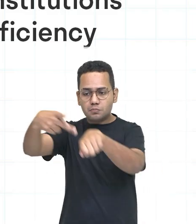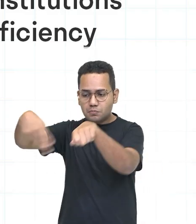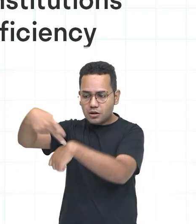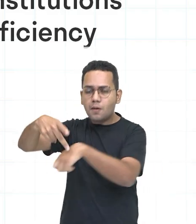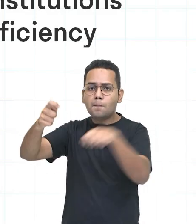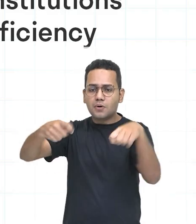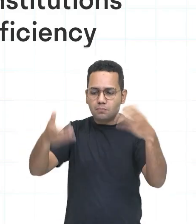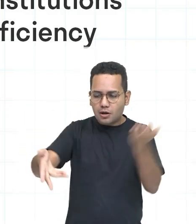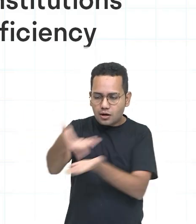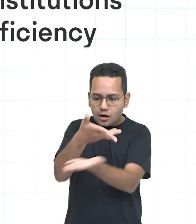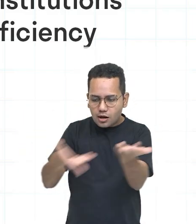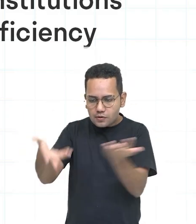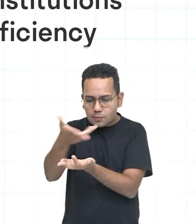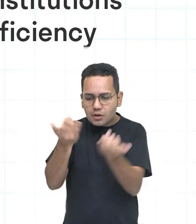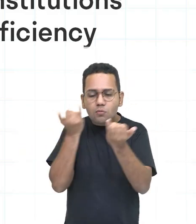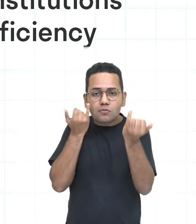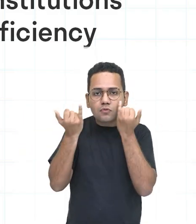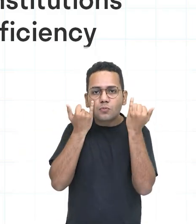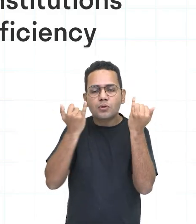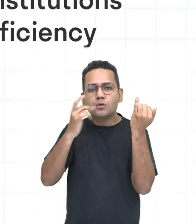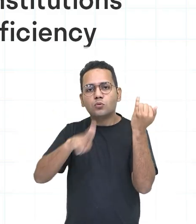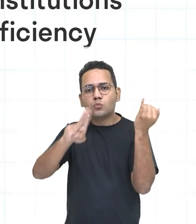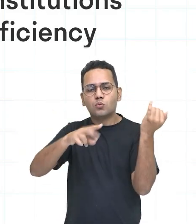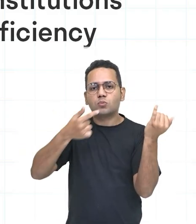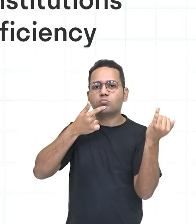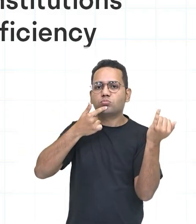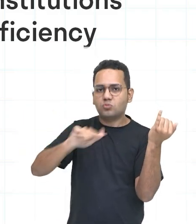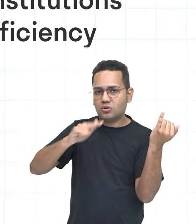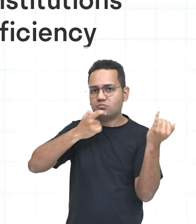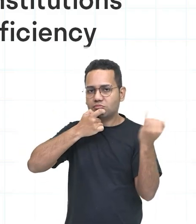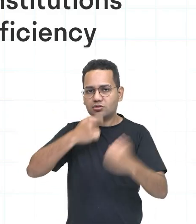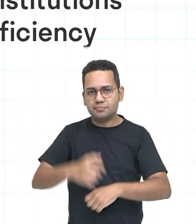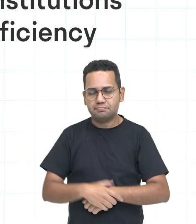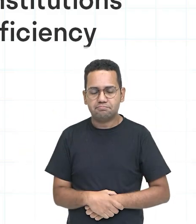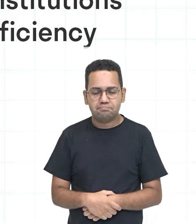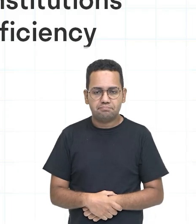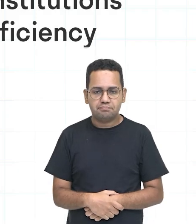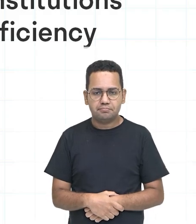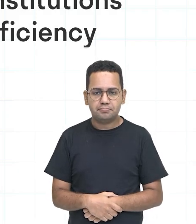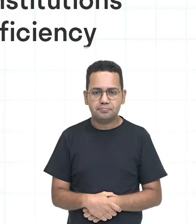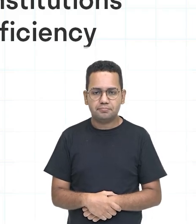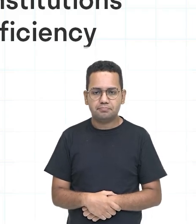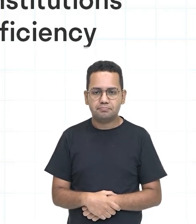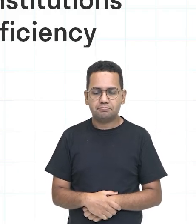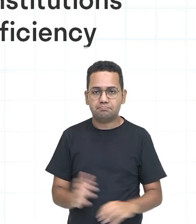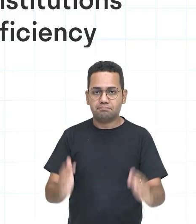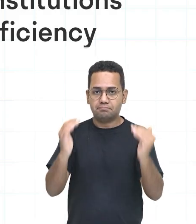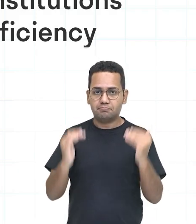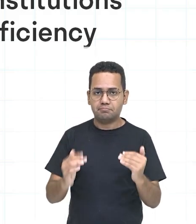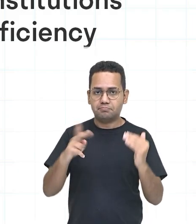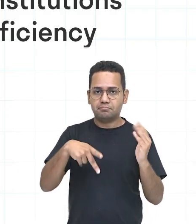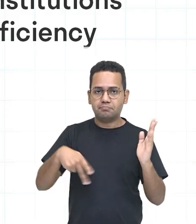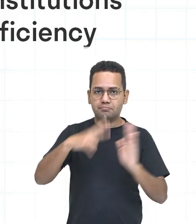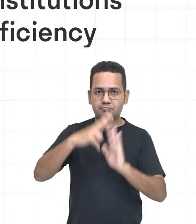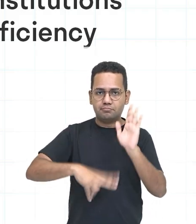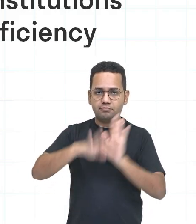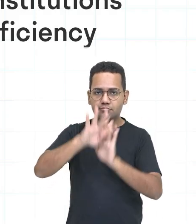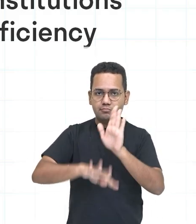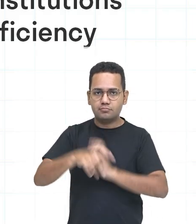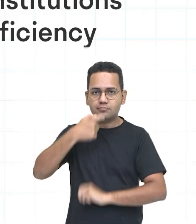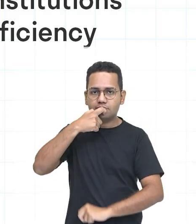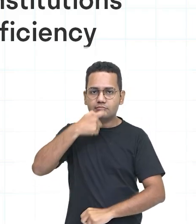seus conhecimentos de forma eficiente. Isso, claro, através da língua inglesa. The prevalence of English in science